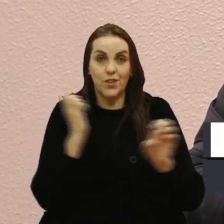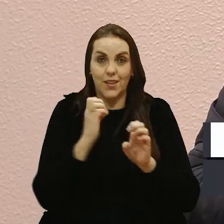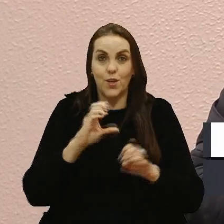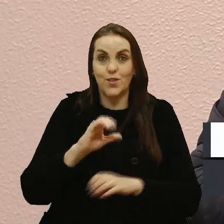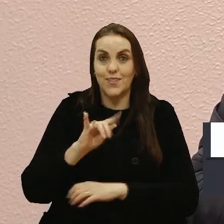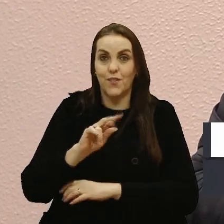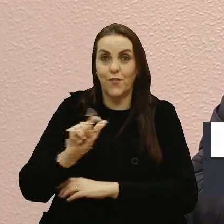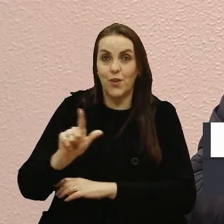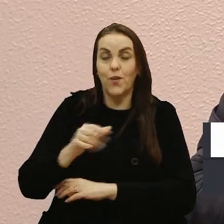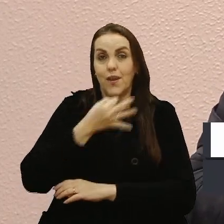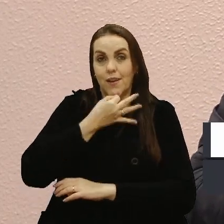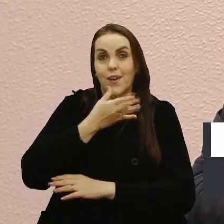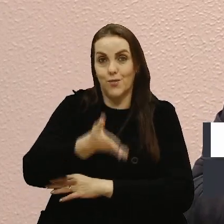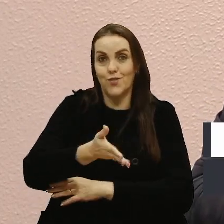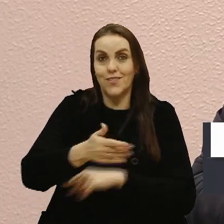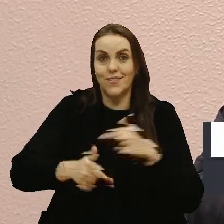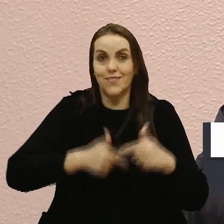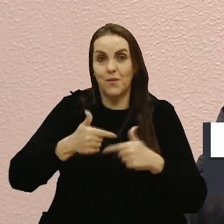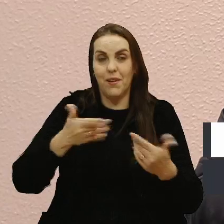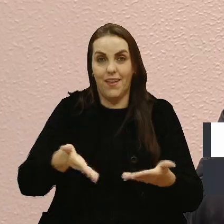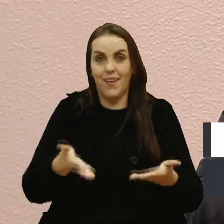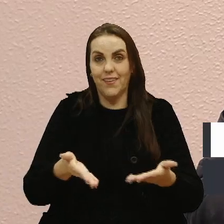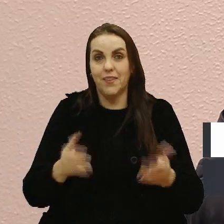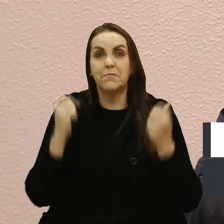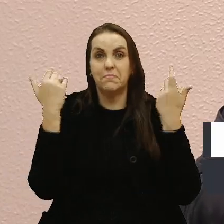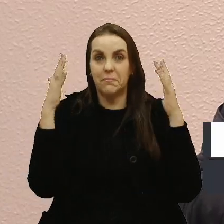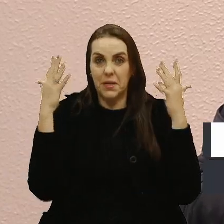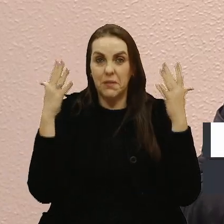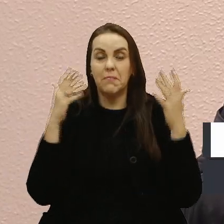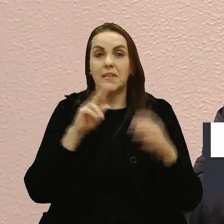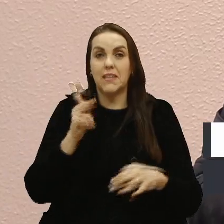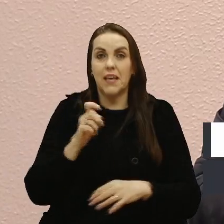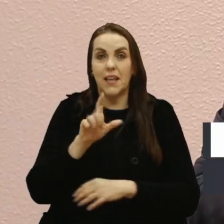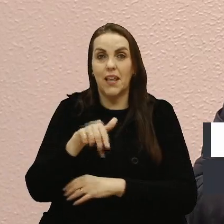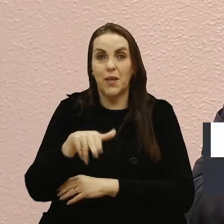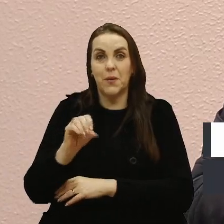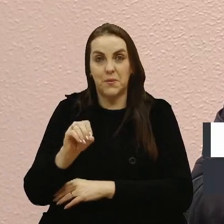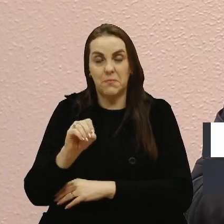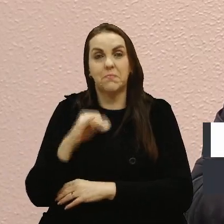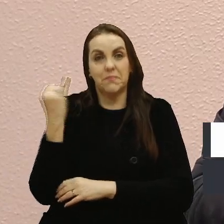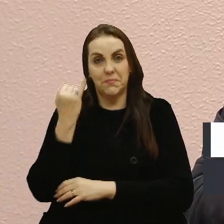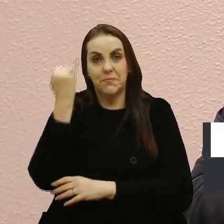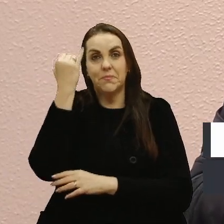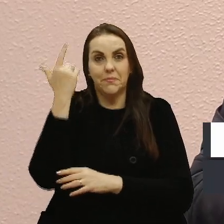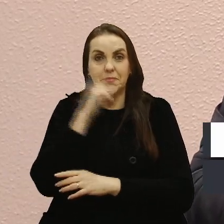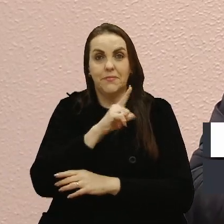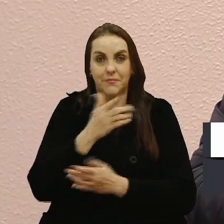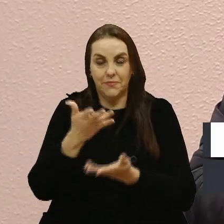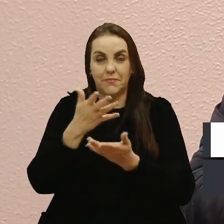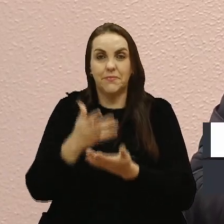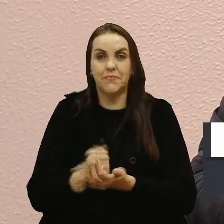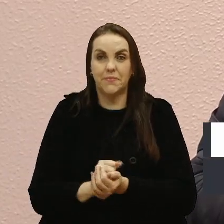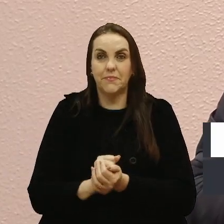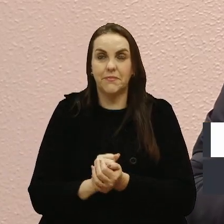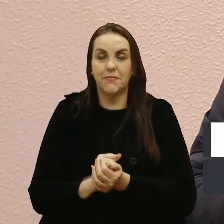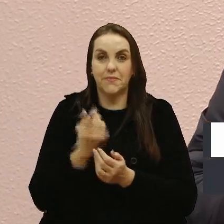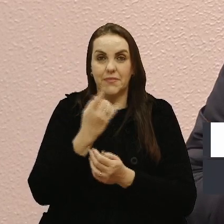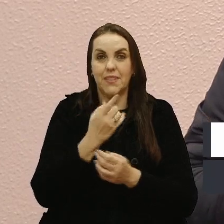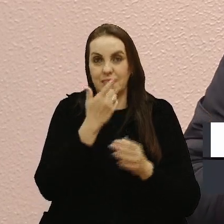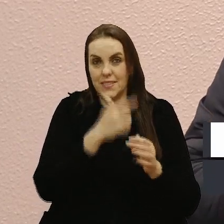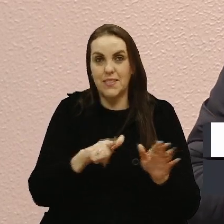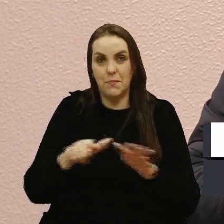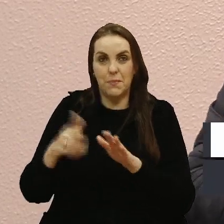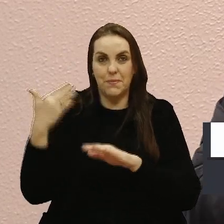trabalhando aqui em uma de nossas agências. Então, meus parabéns, Heleno, pela importante conquista que tu recebeste aí na última